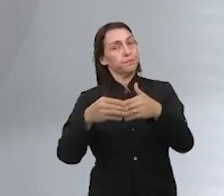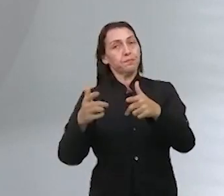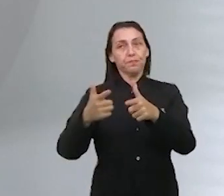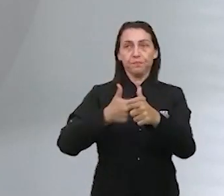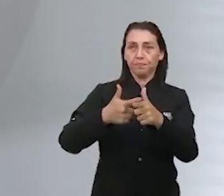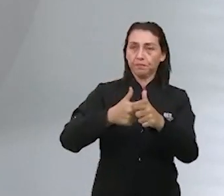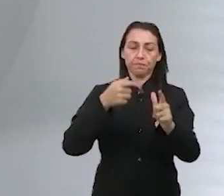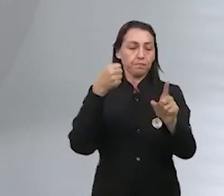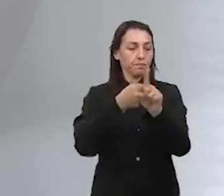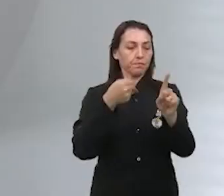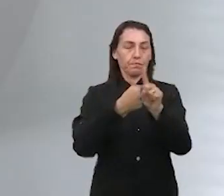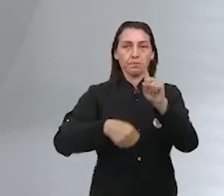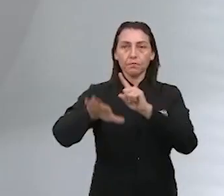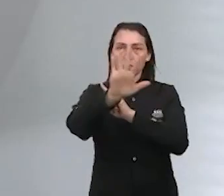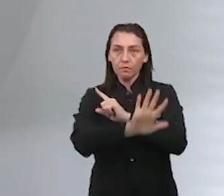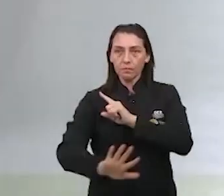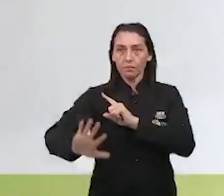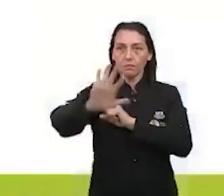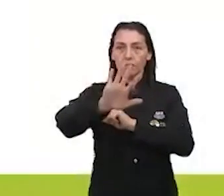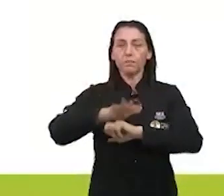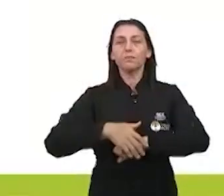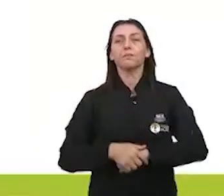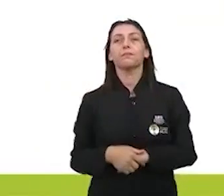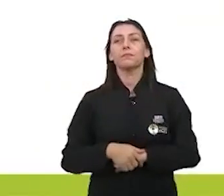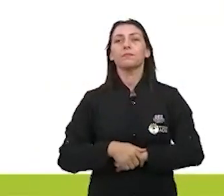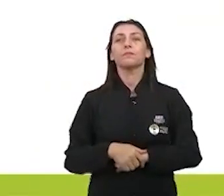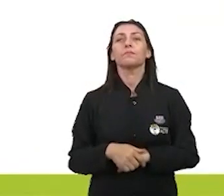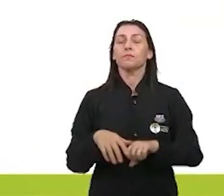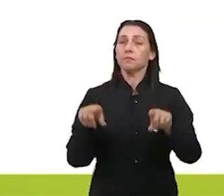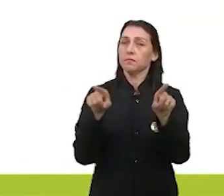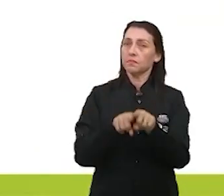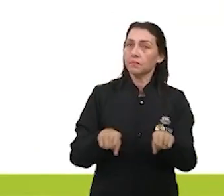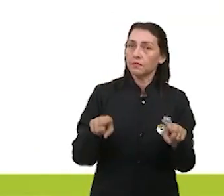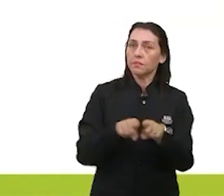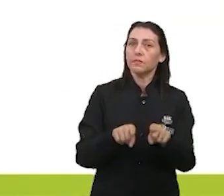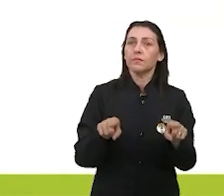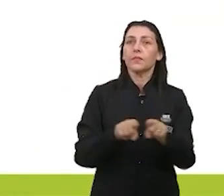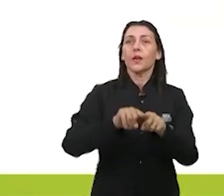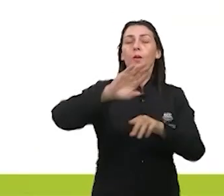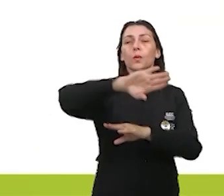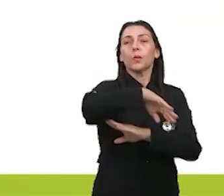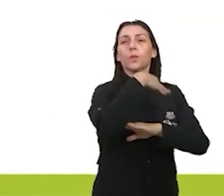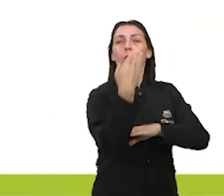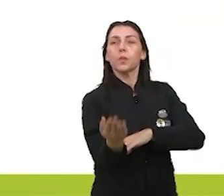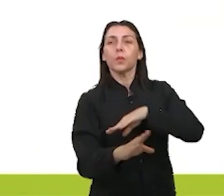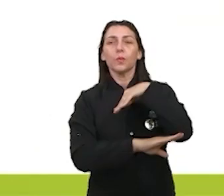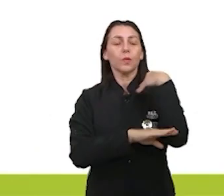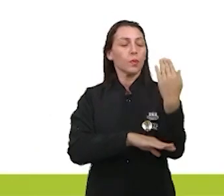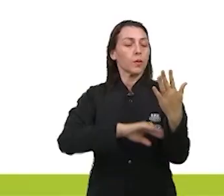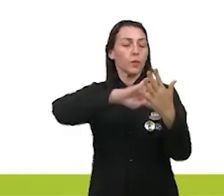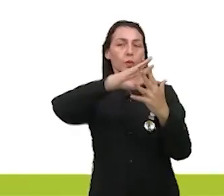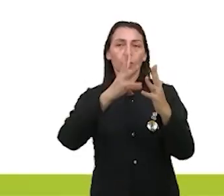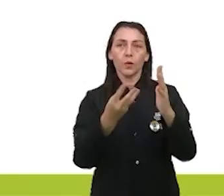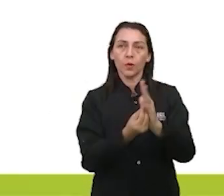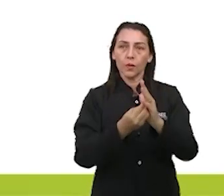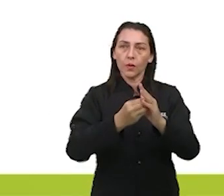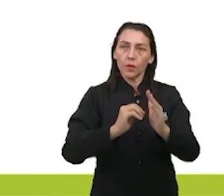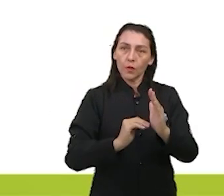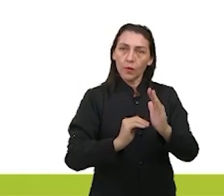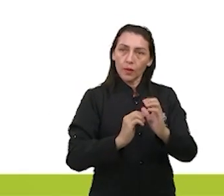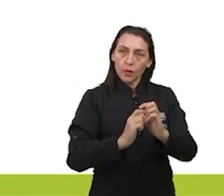problemas, impactos gerais, tá? E taxas alarmantes. O desmatamento da Amazônia vem aumentando a um